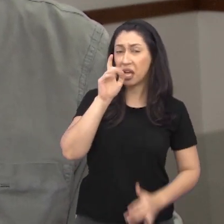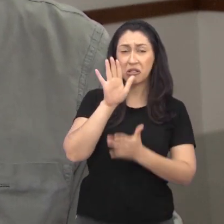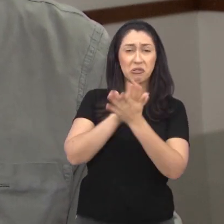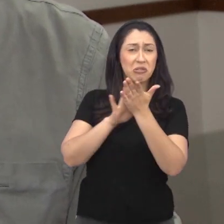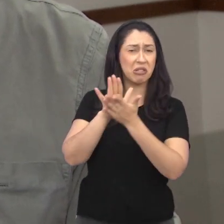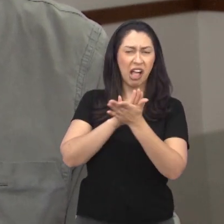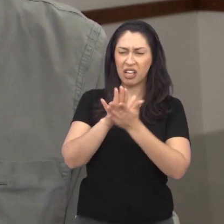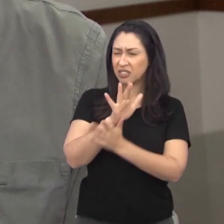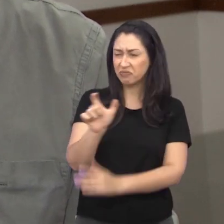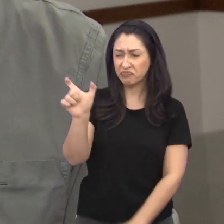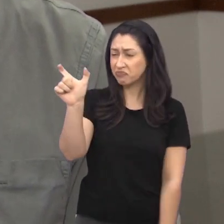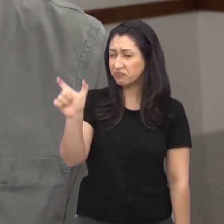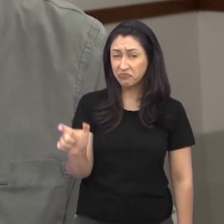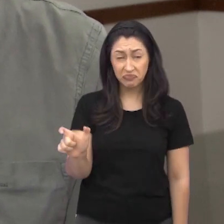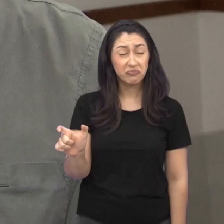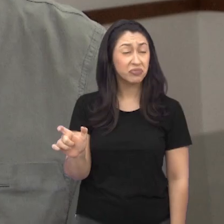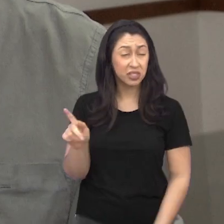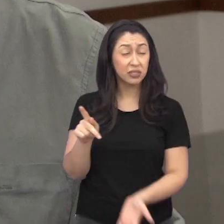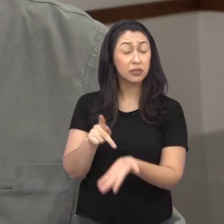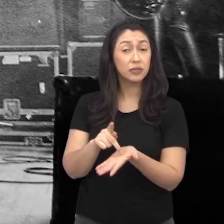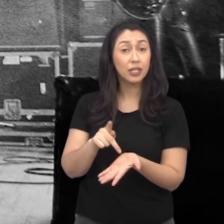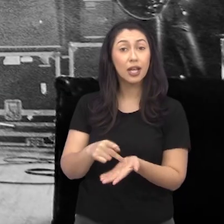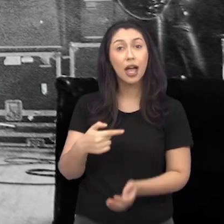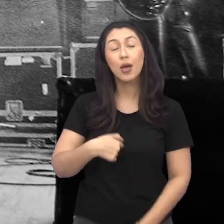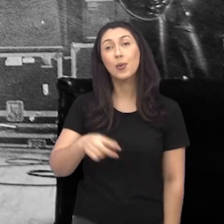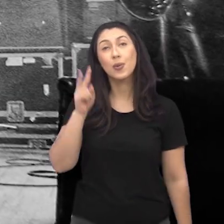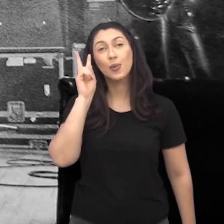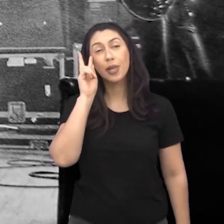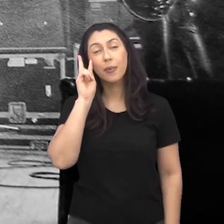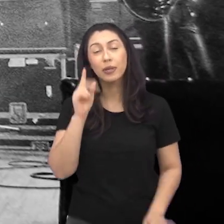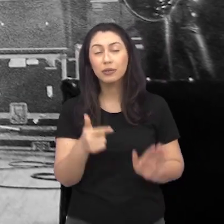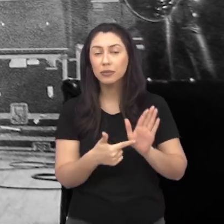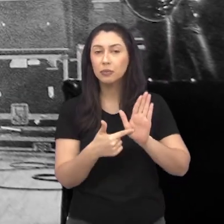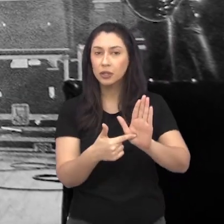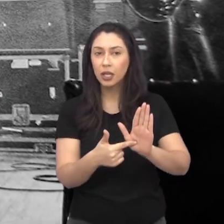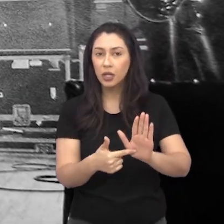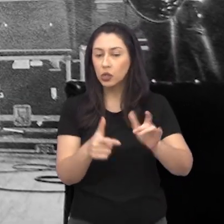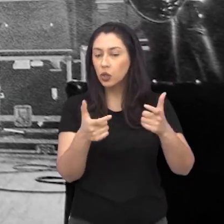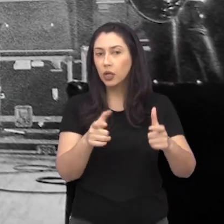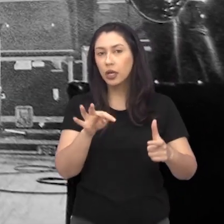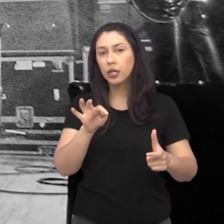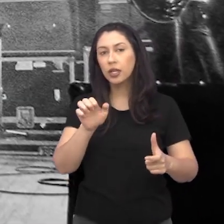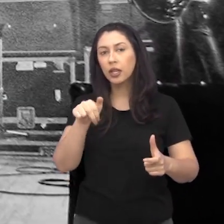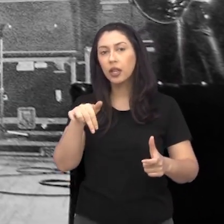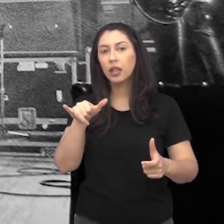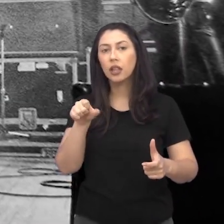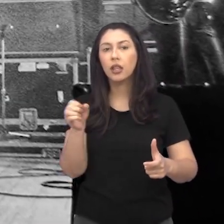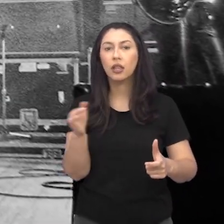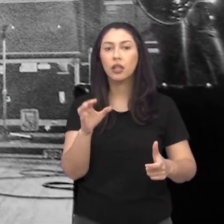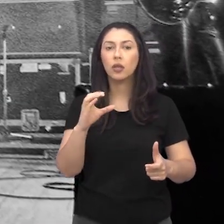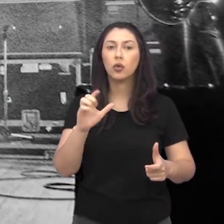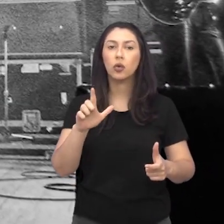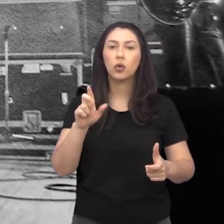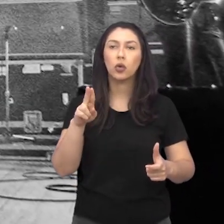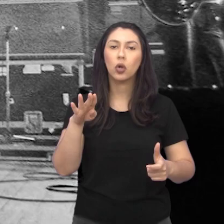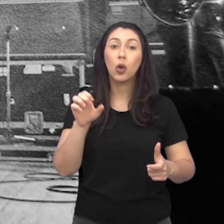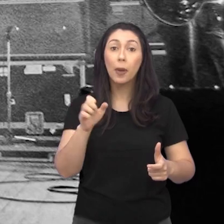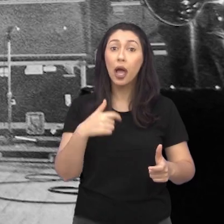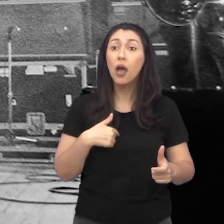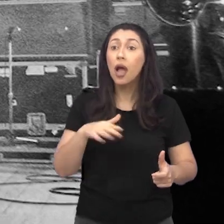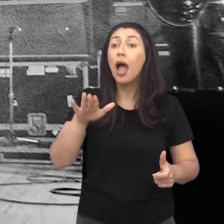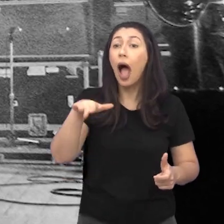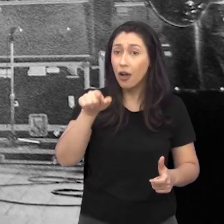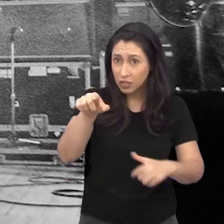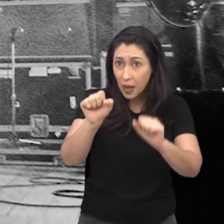aquilo mesmo, né? Eu lembro que a gente foi apresentar ele ali no tênis clube e ele falei, Renato, você pode